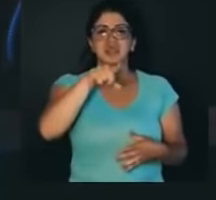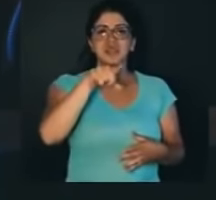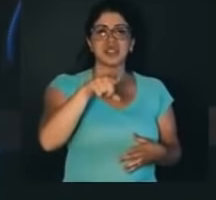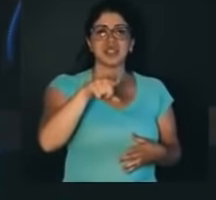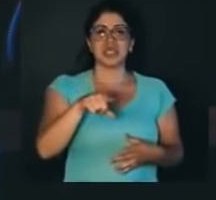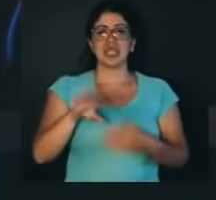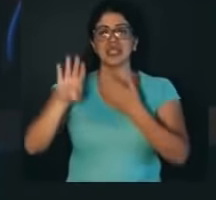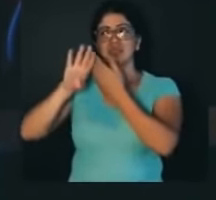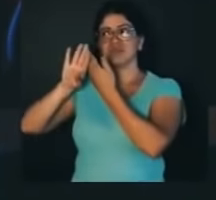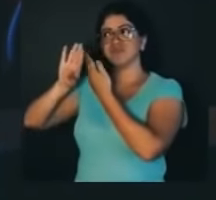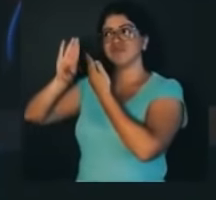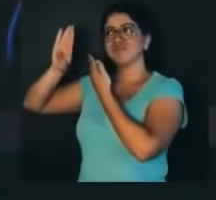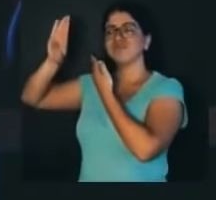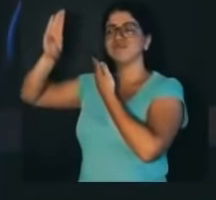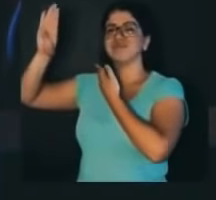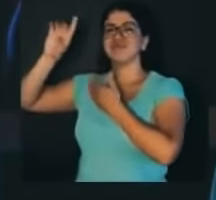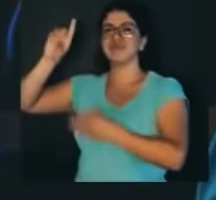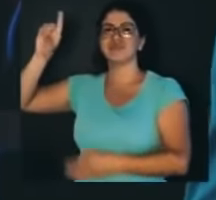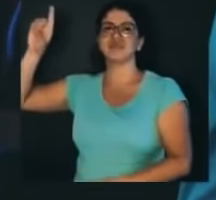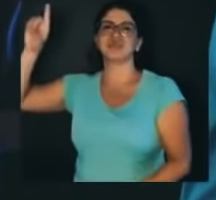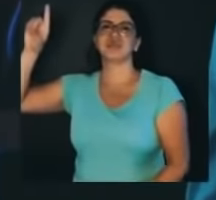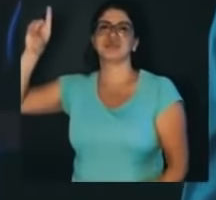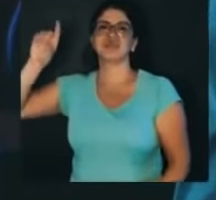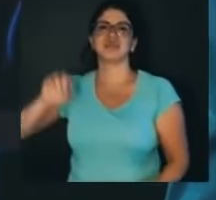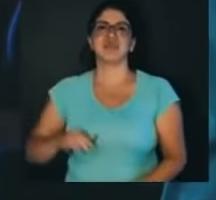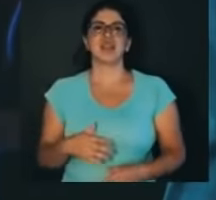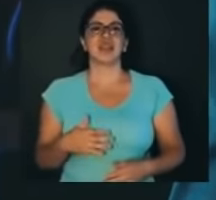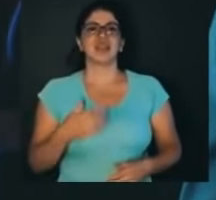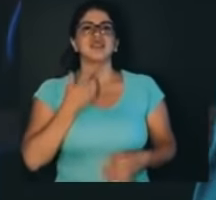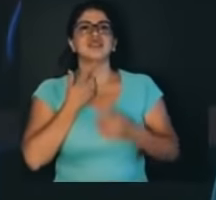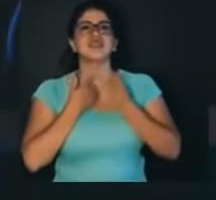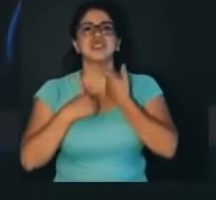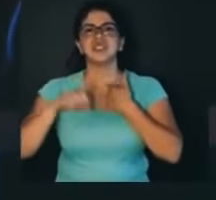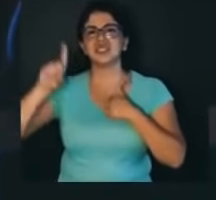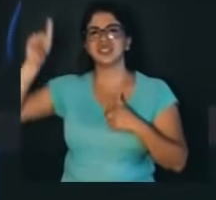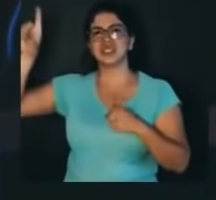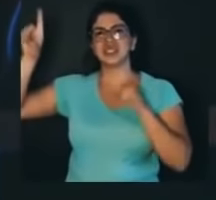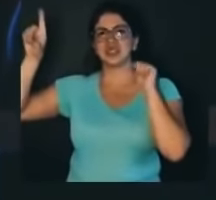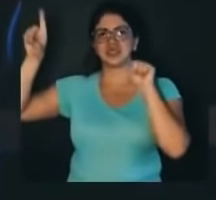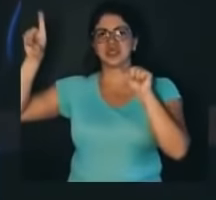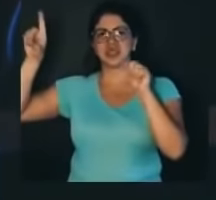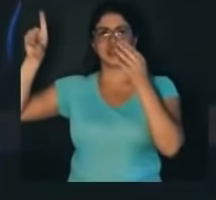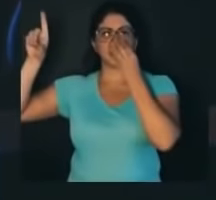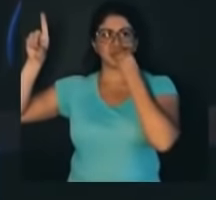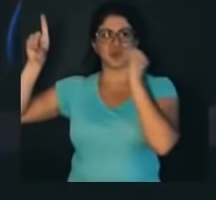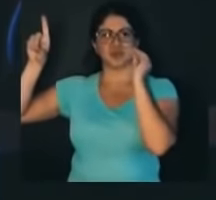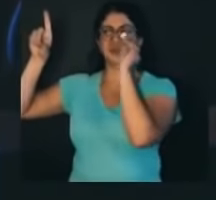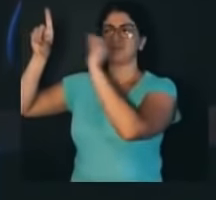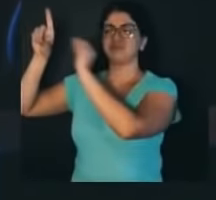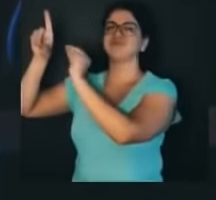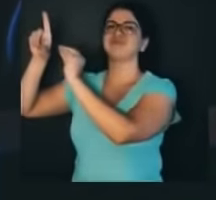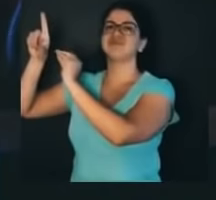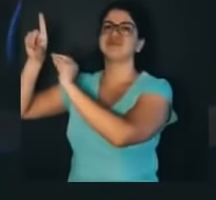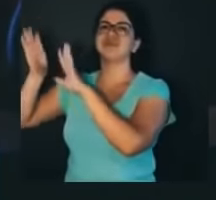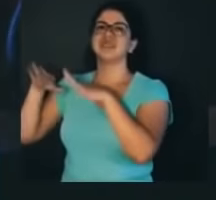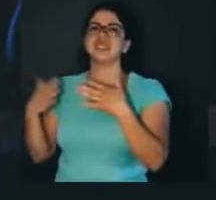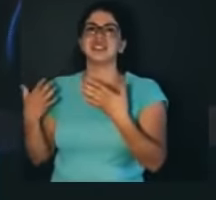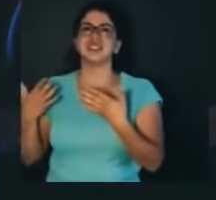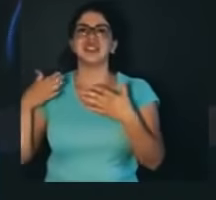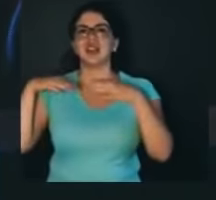esteja longe da palavra e da vontade de Deus, o Senhor. Então volte-se para Deus, o